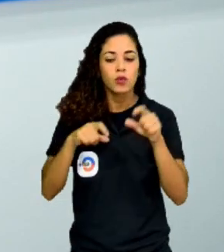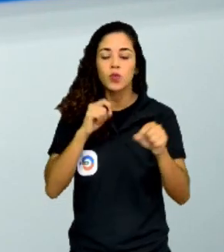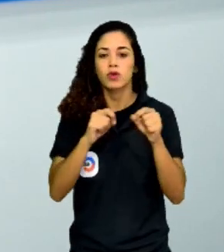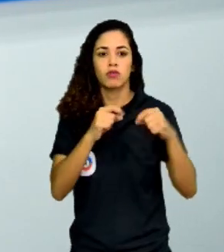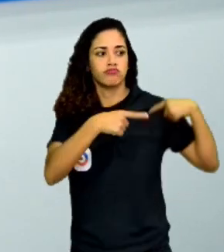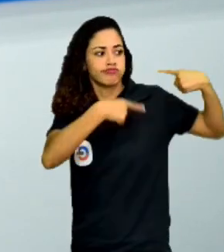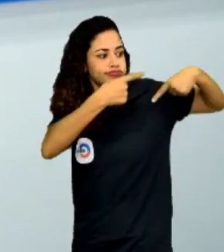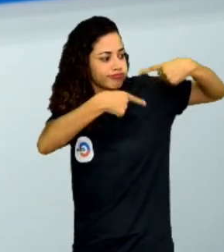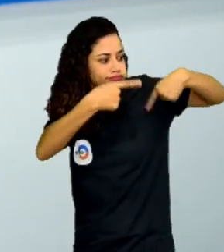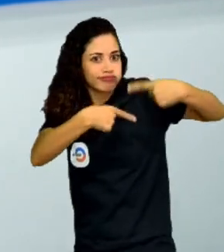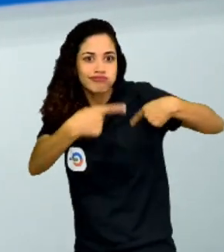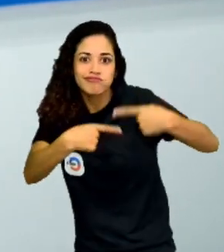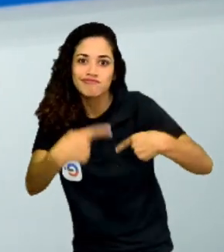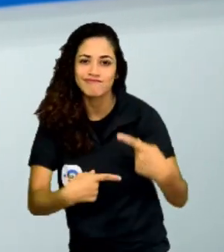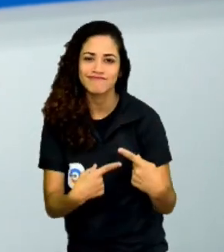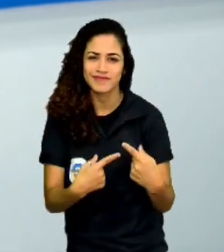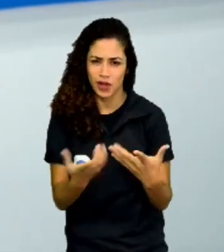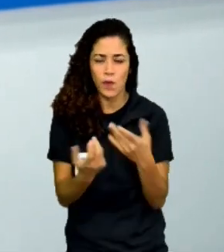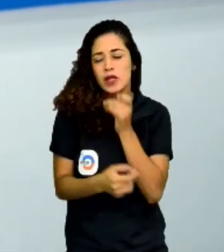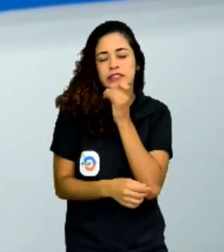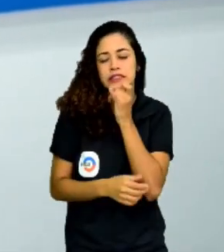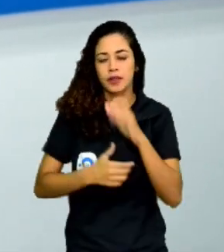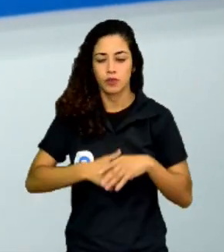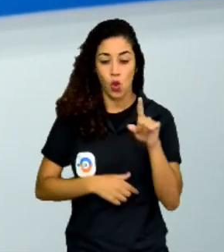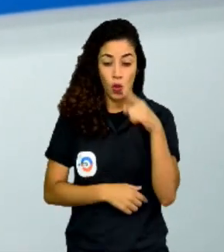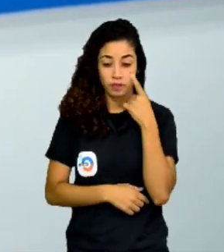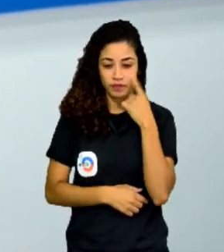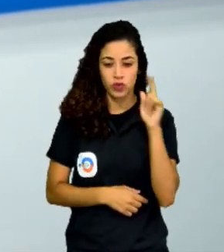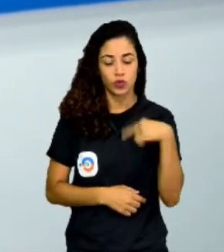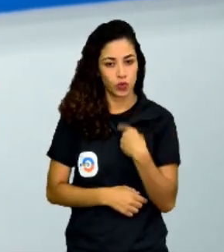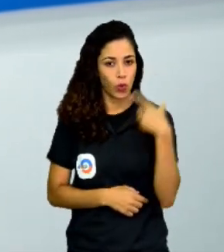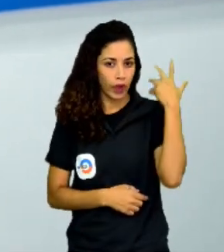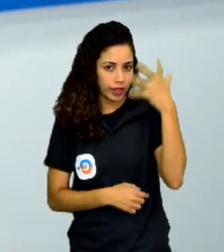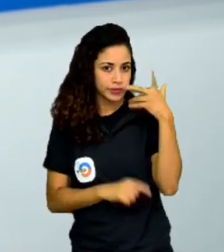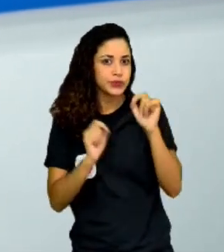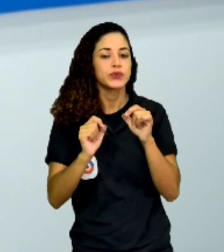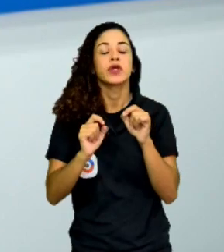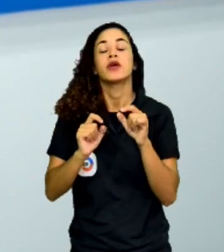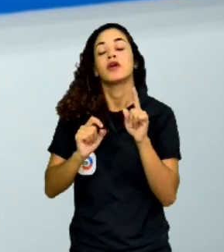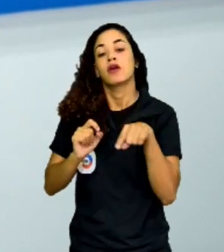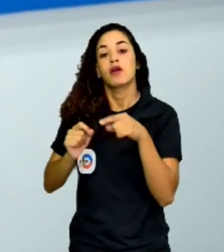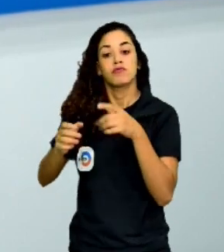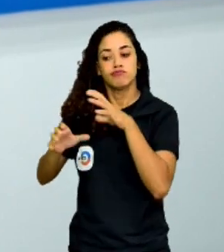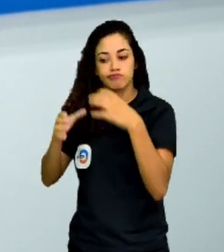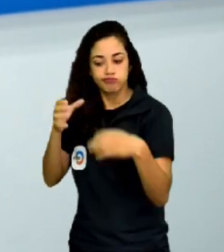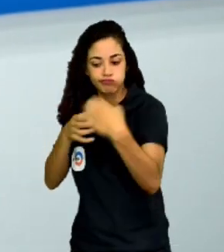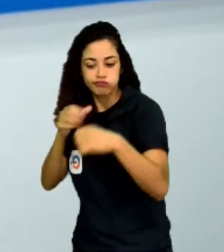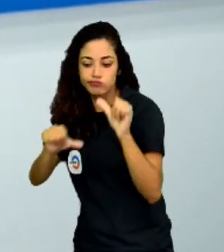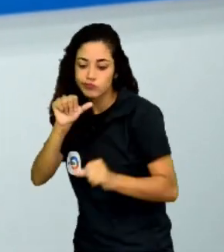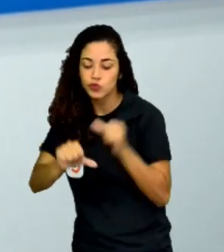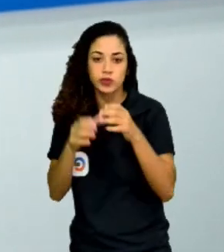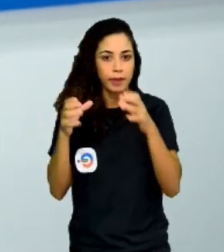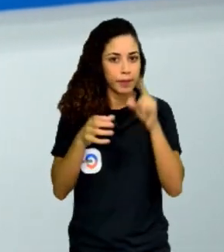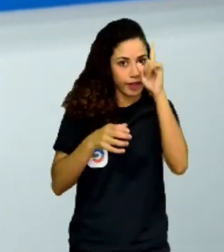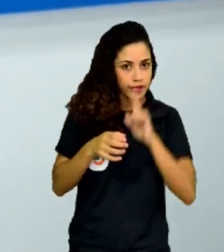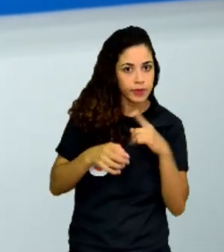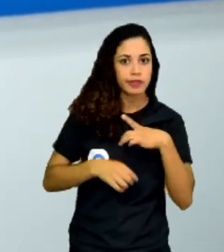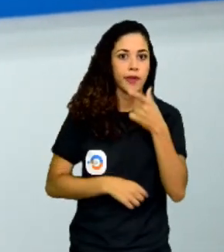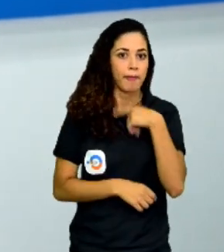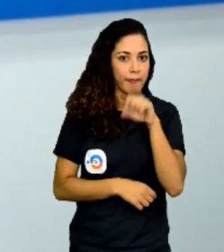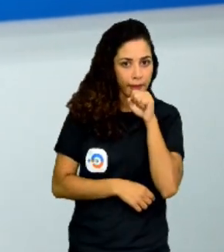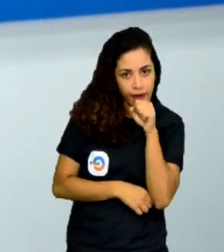para filho. Quer ver um exemplo? A gente cantou da abóbora faz melão, a gente também conhece Pai